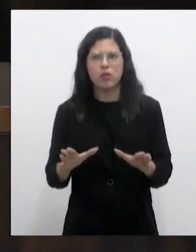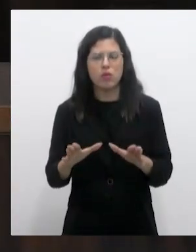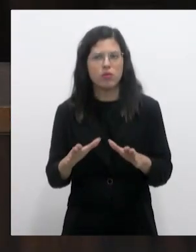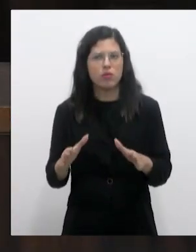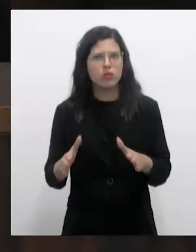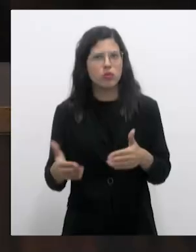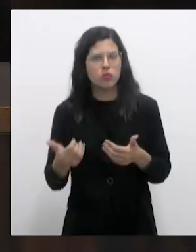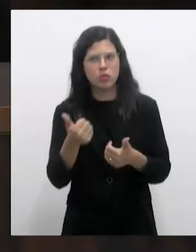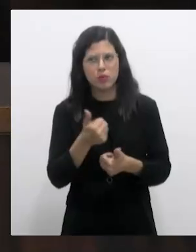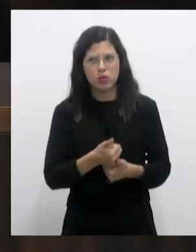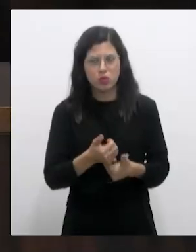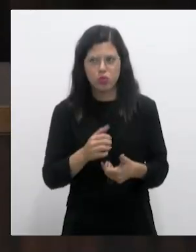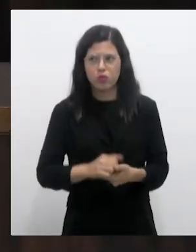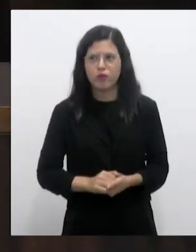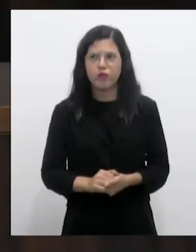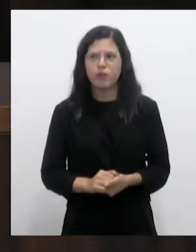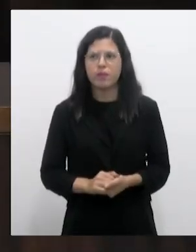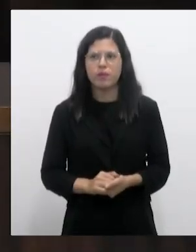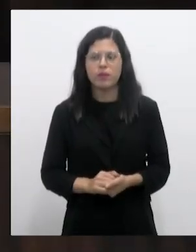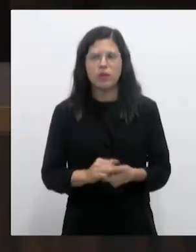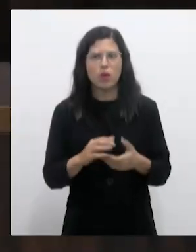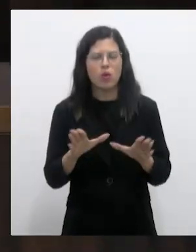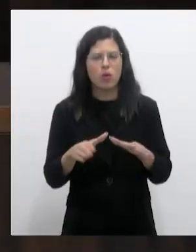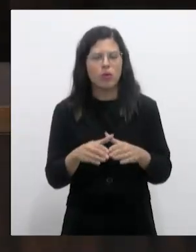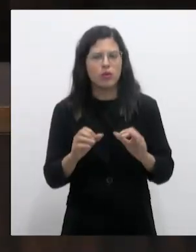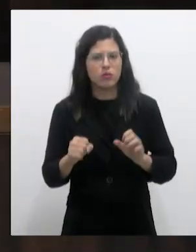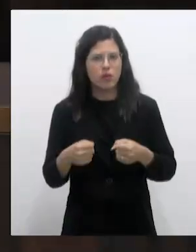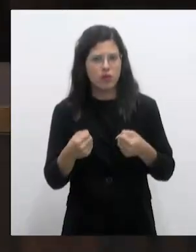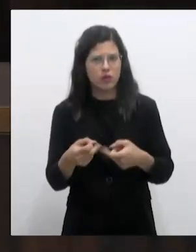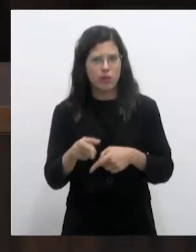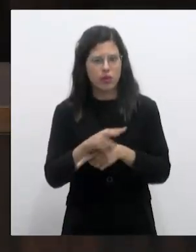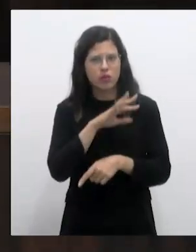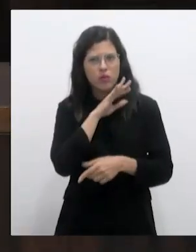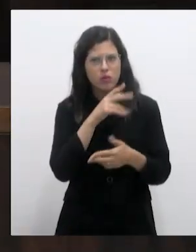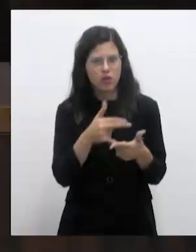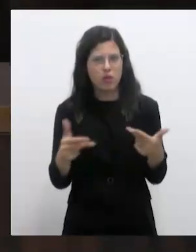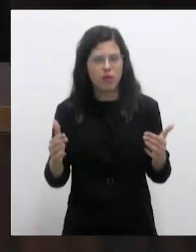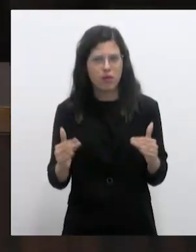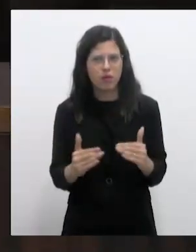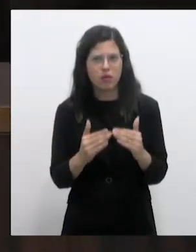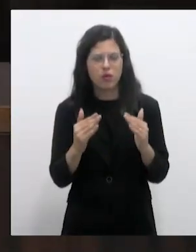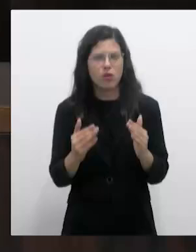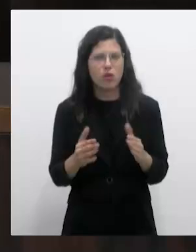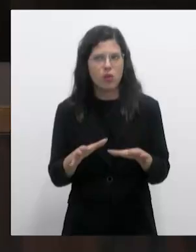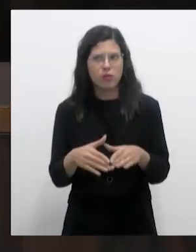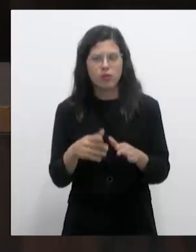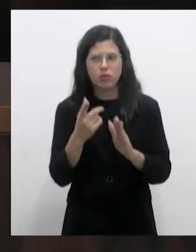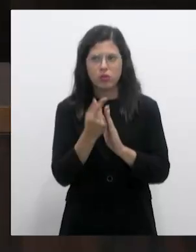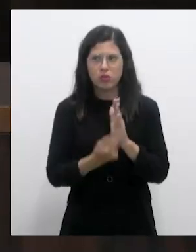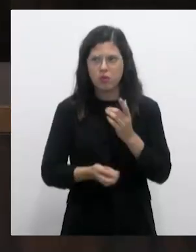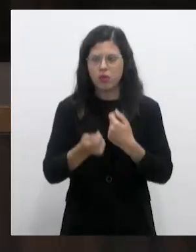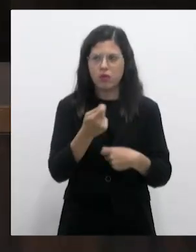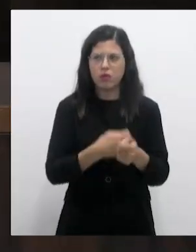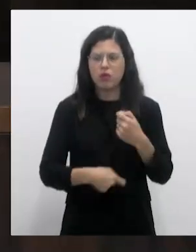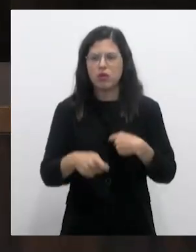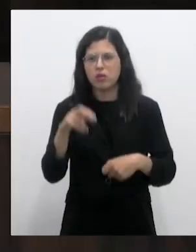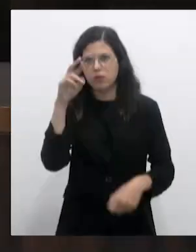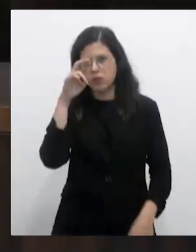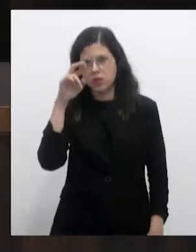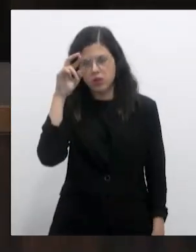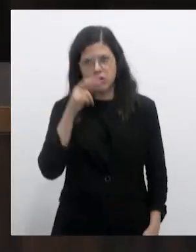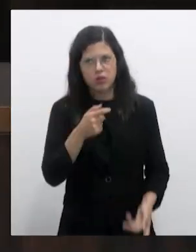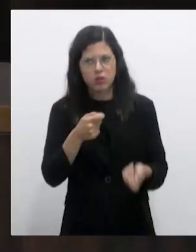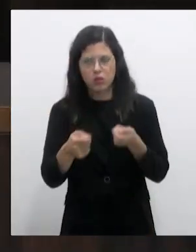concluindo por substitutivo. De Defesa e Proteção de Animais favorável e de Orçamento, Finanças, Fiscalização